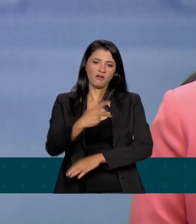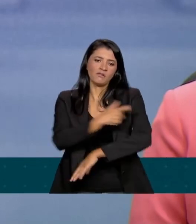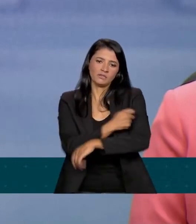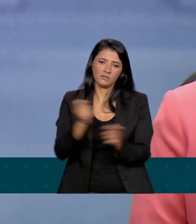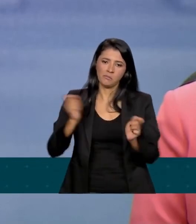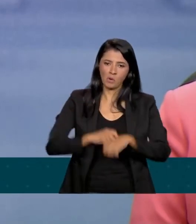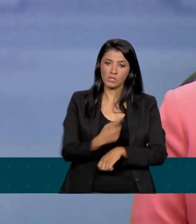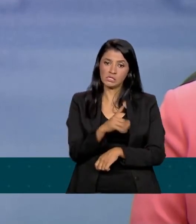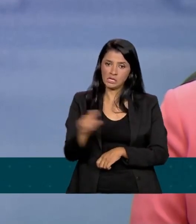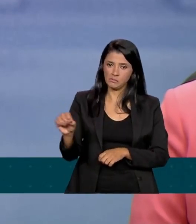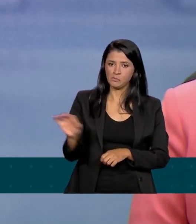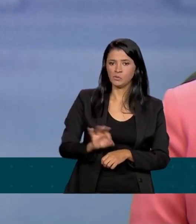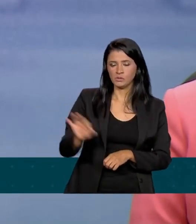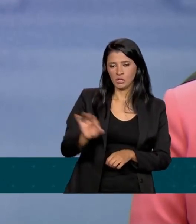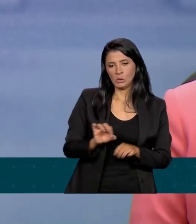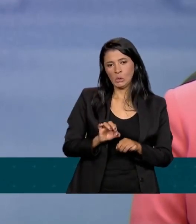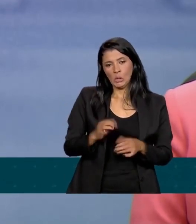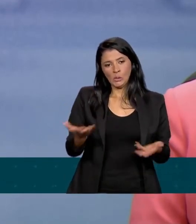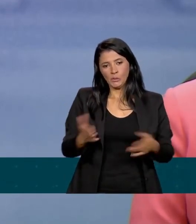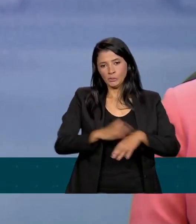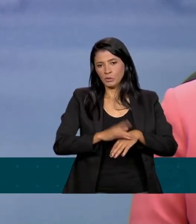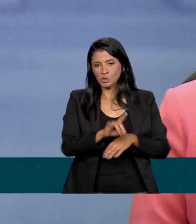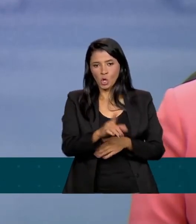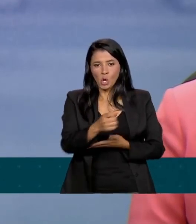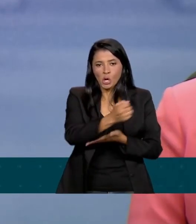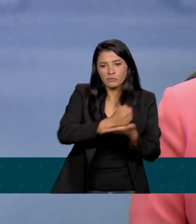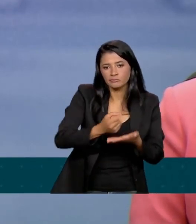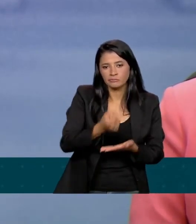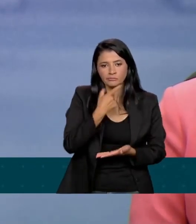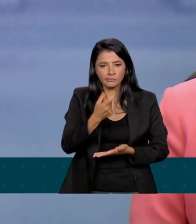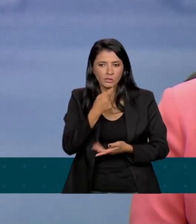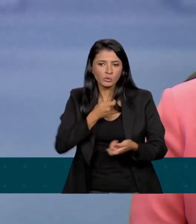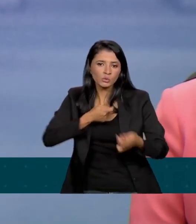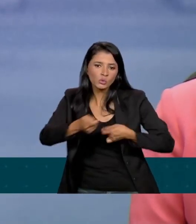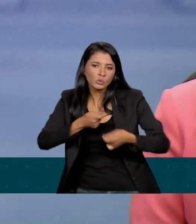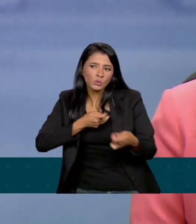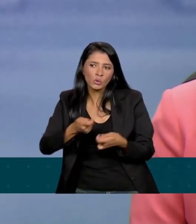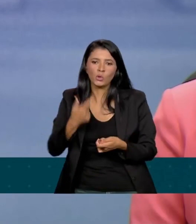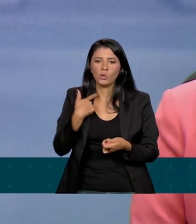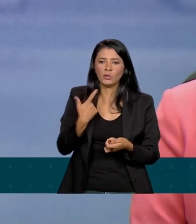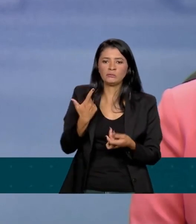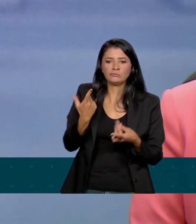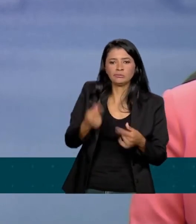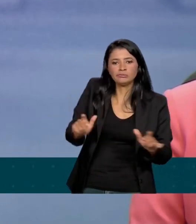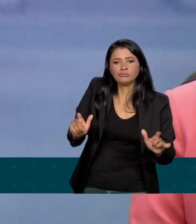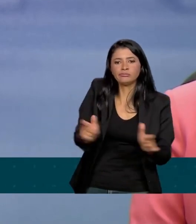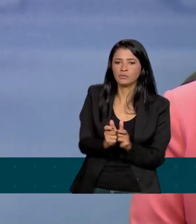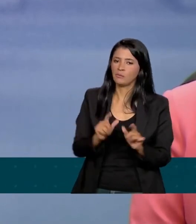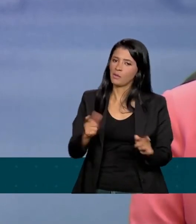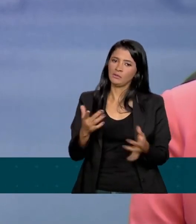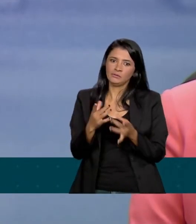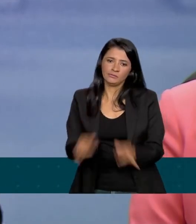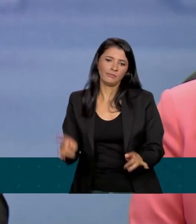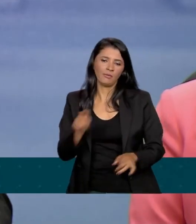dos casos. Enquanto a gente só tiver medicamentos, a gente controla, elimina, mas não